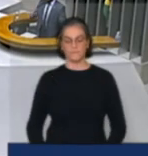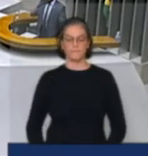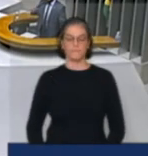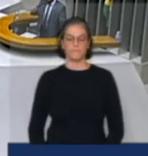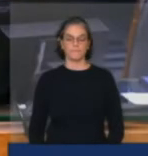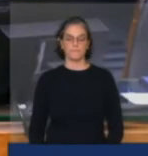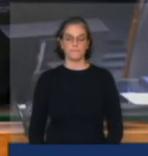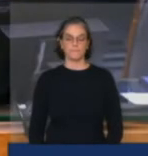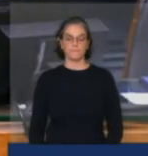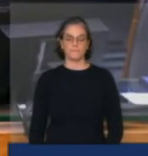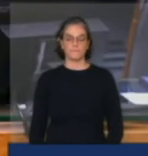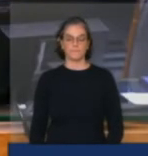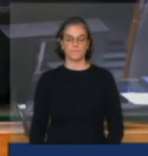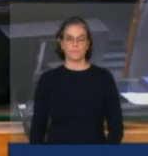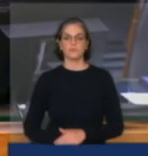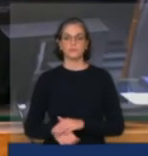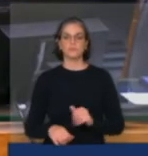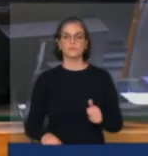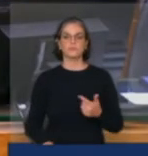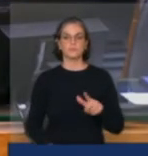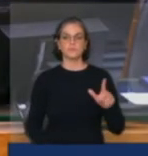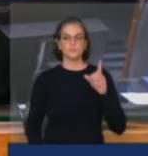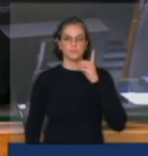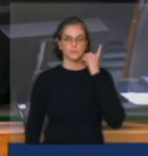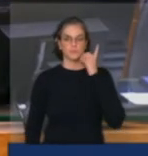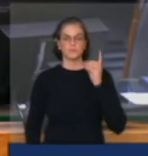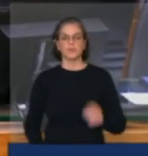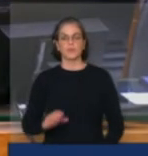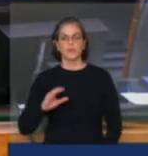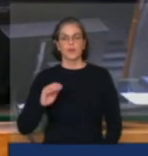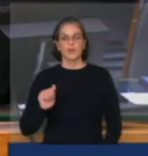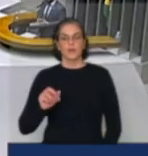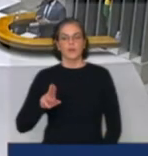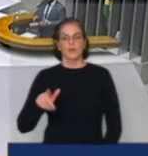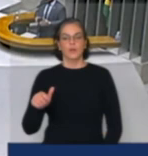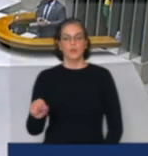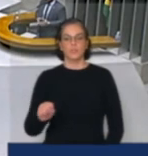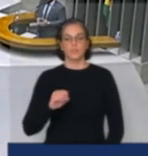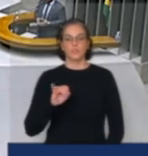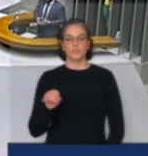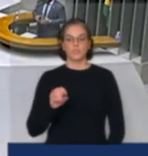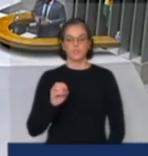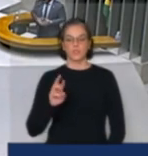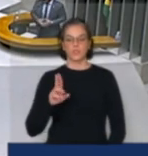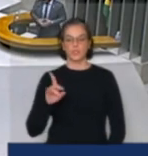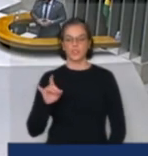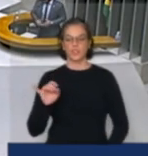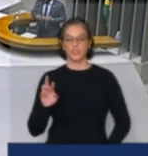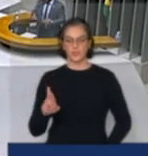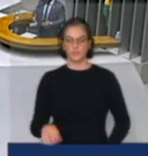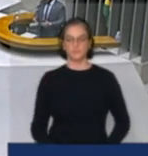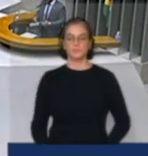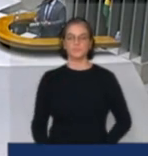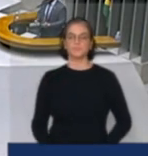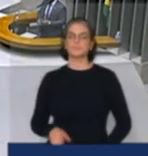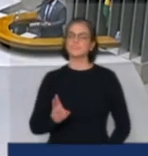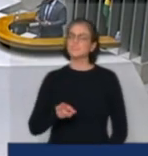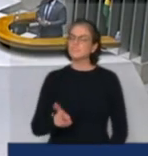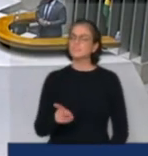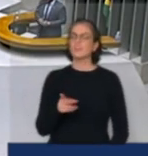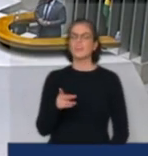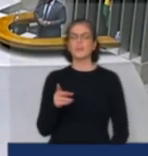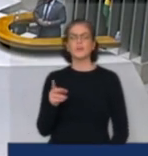Convido para fazer uso da palavra o deputado Carlos Jordi. Bom, a todo momento nós vemos a oposição, a esquerda, criando